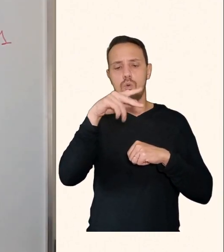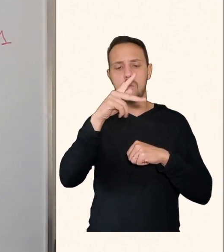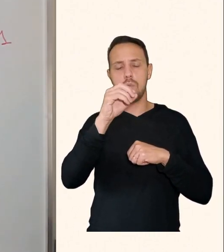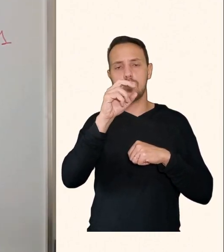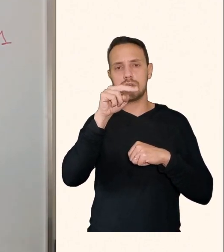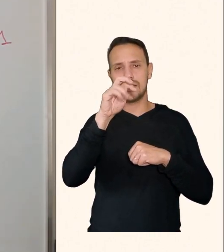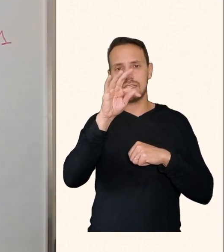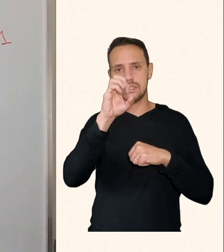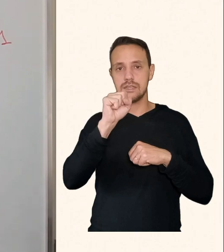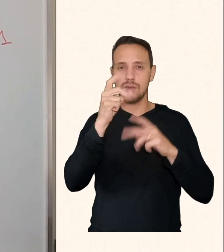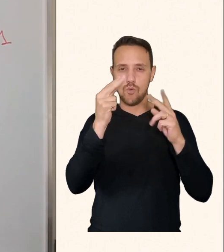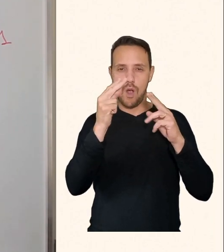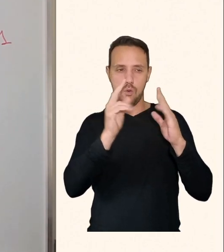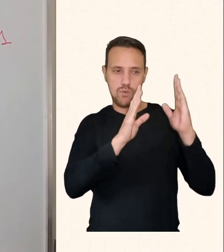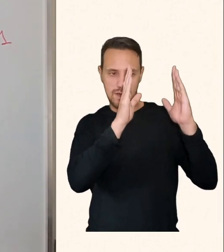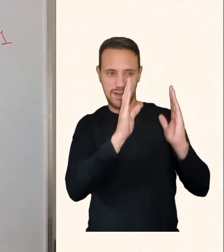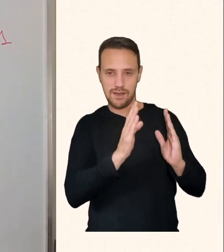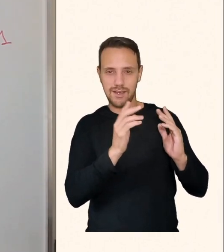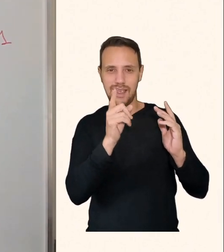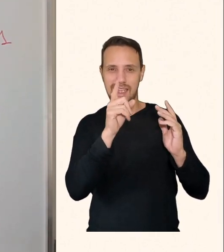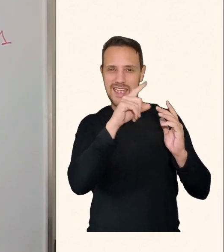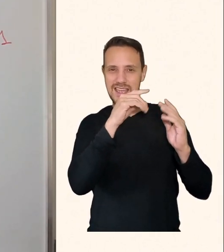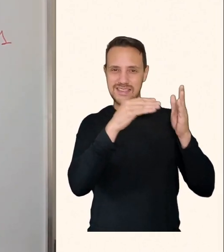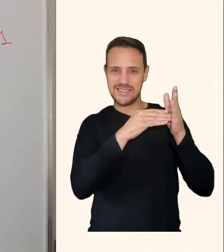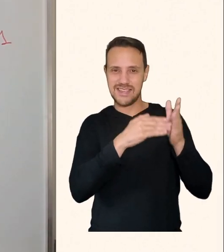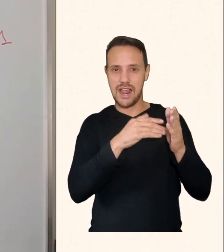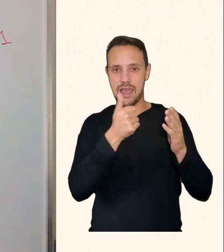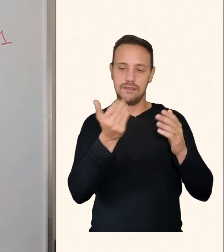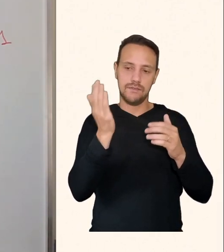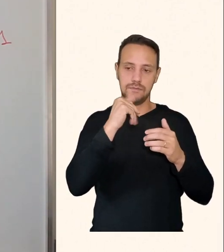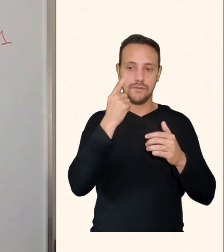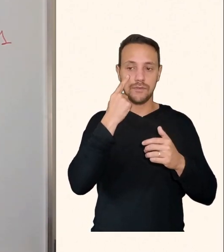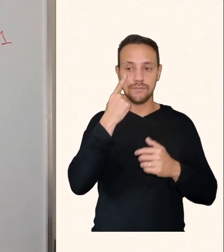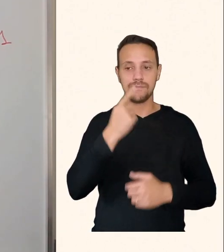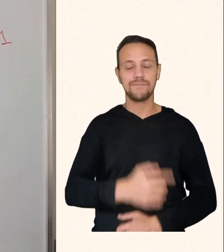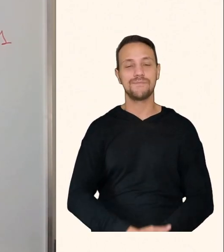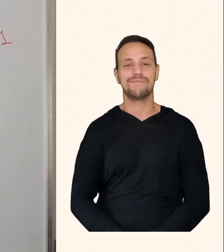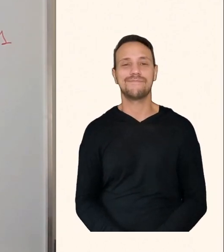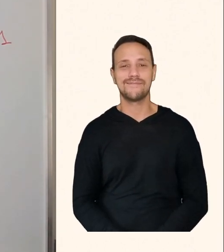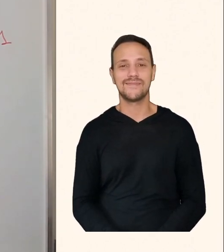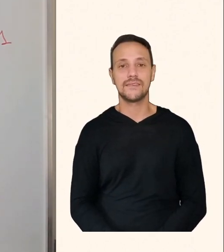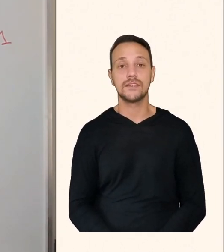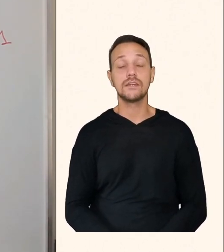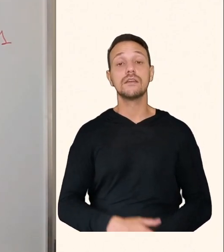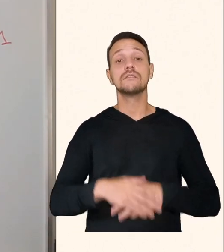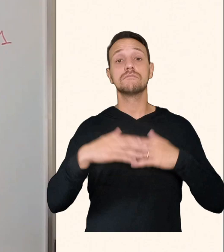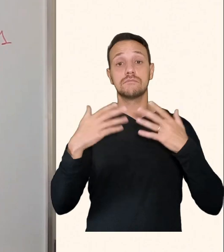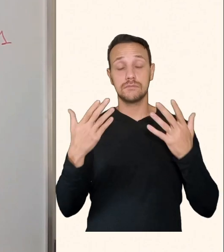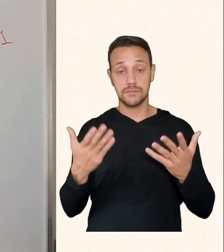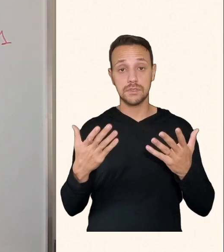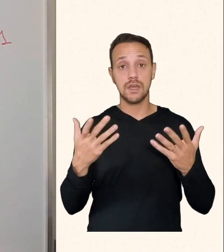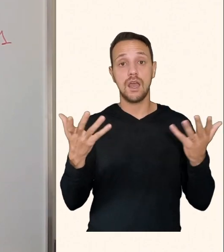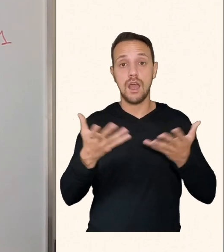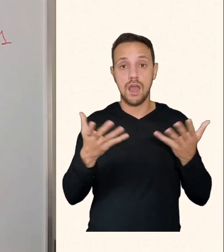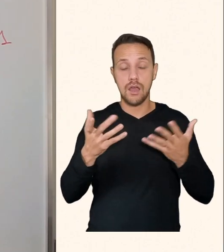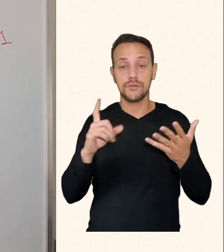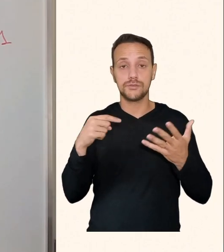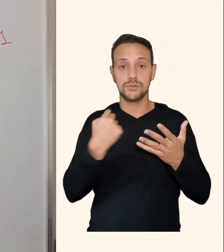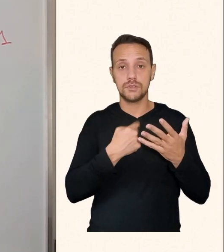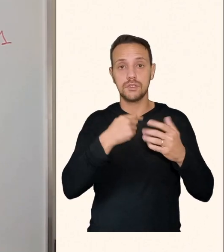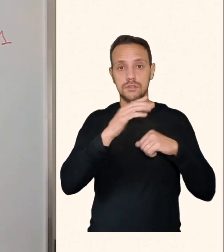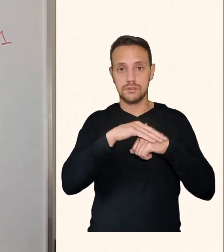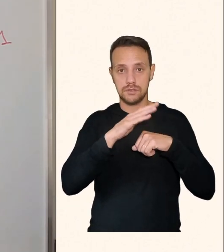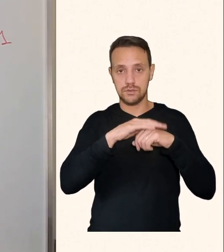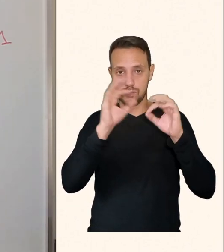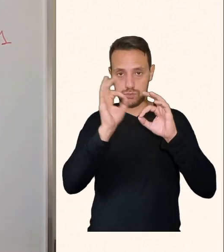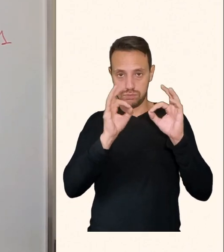Falta agora a gente desenvolver o produto vetorial em coordenadas. Mas, se eu for fazer isso na aula de hoje, ela vai ficar um